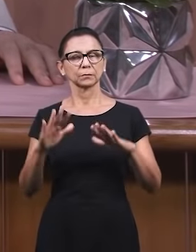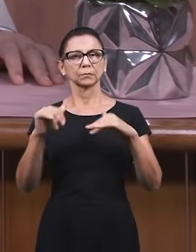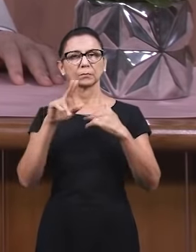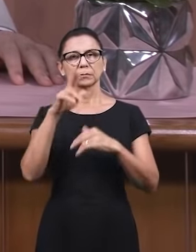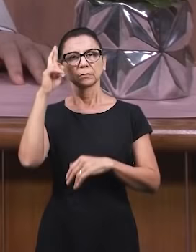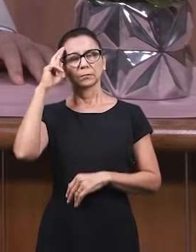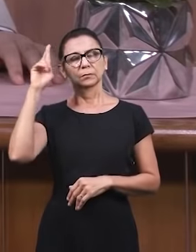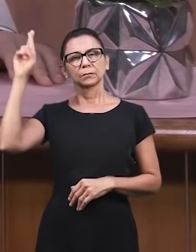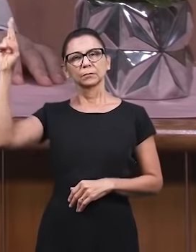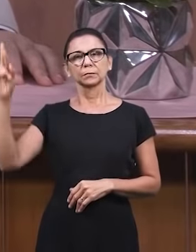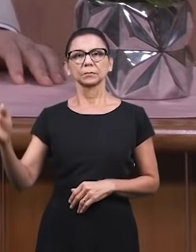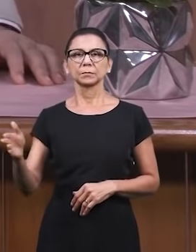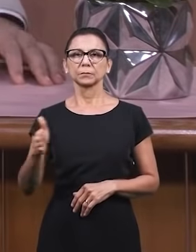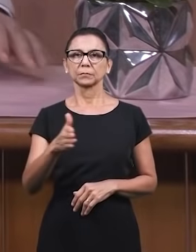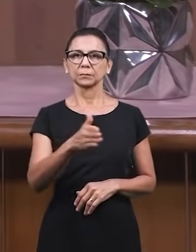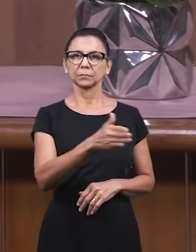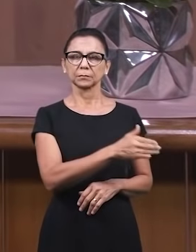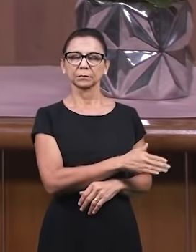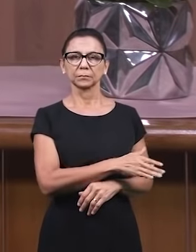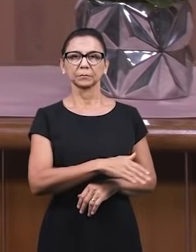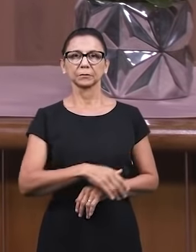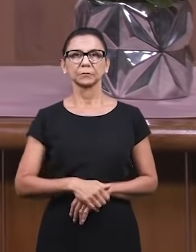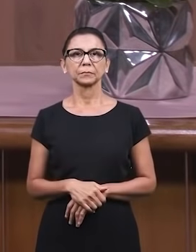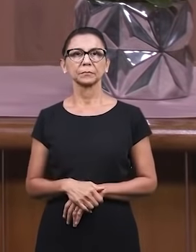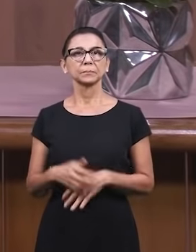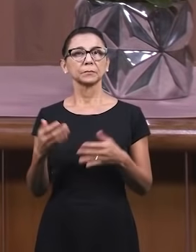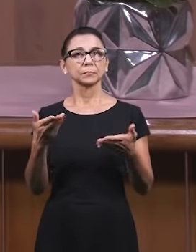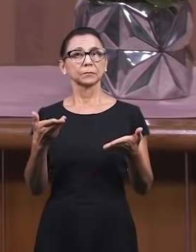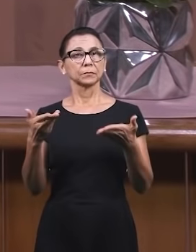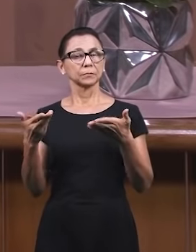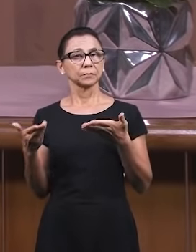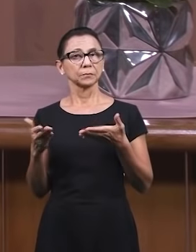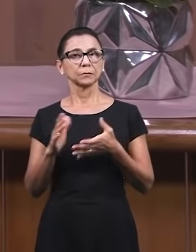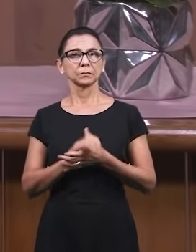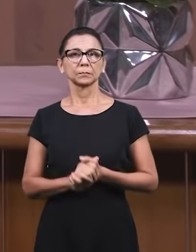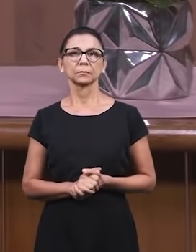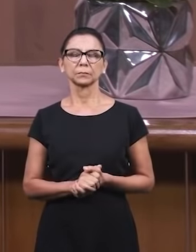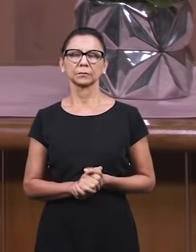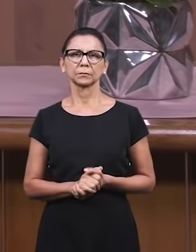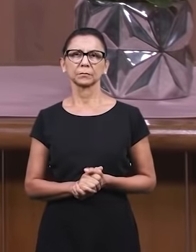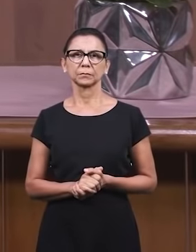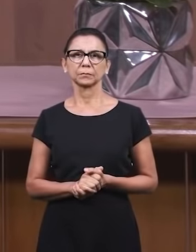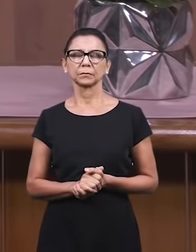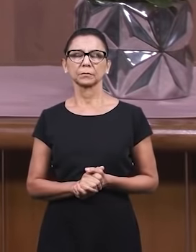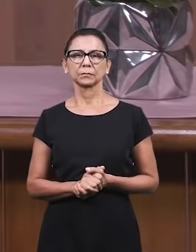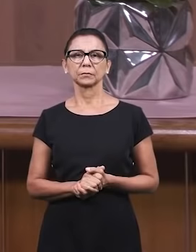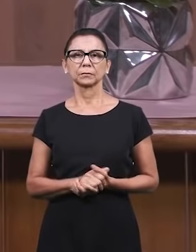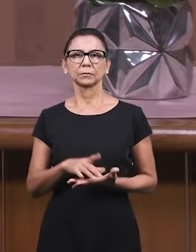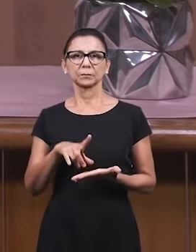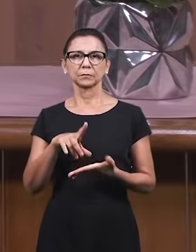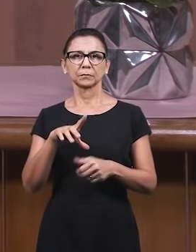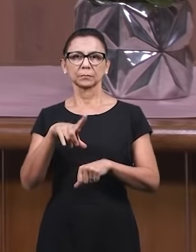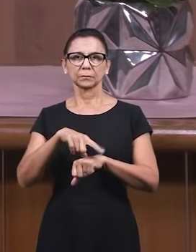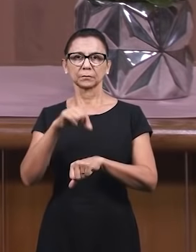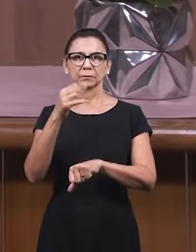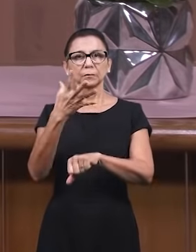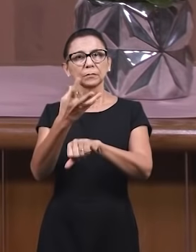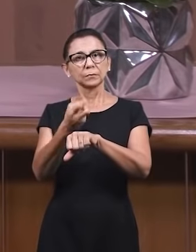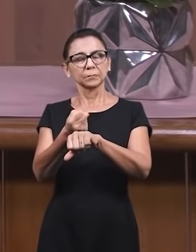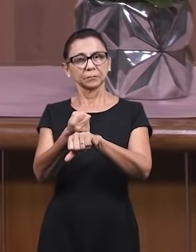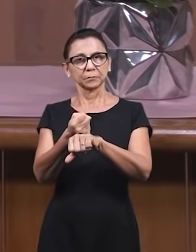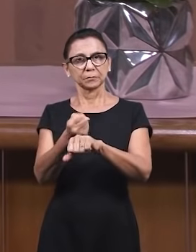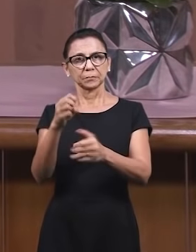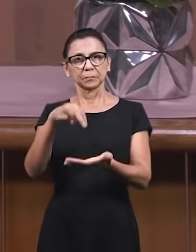Amém. Louvado seja o nome do Senhor. Eu quero te convidar agora a baixar o aplicativo da Igreja Cristã